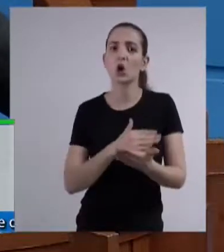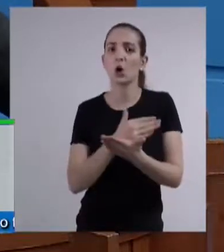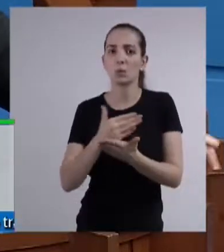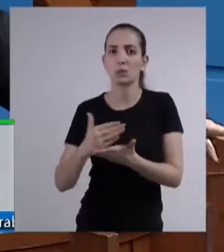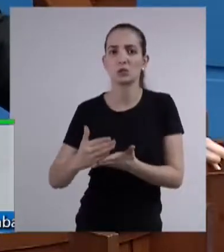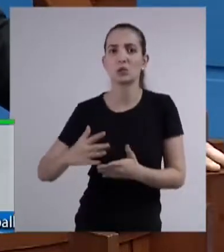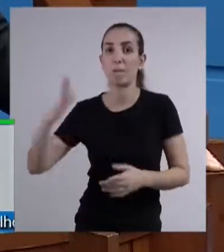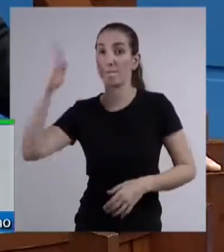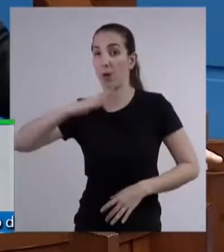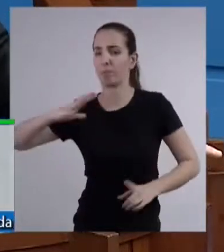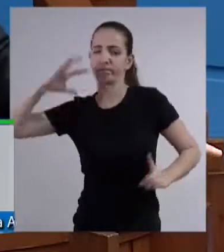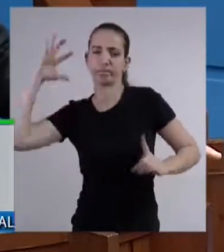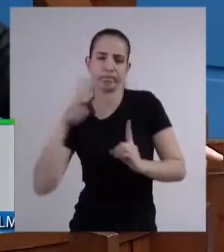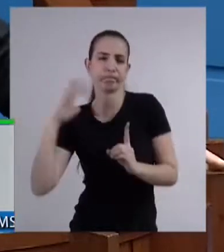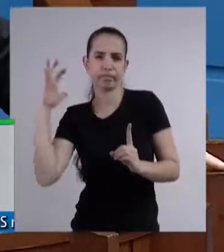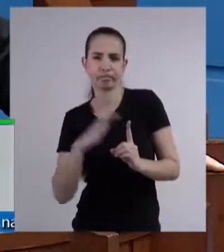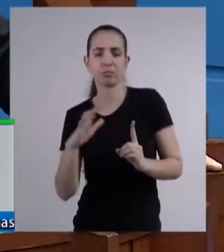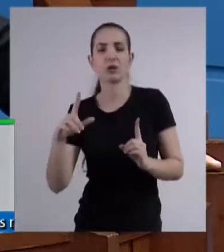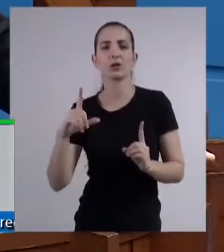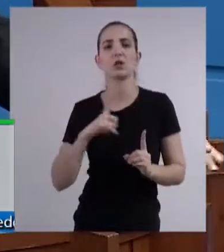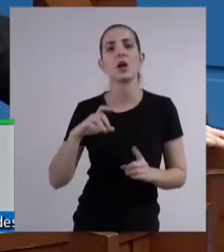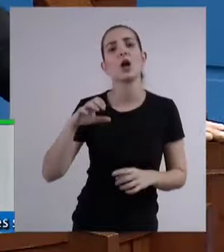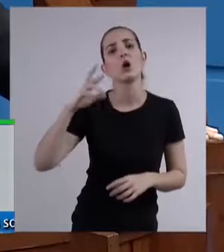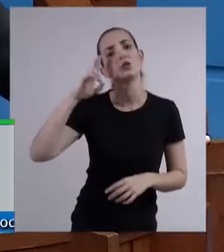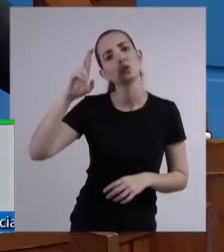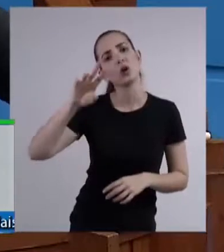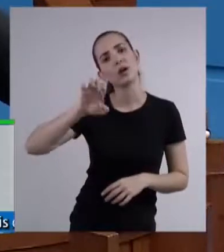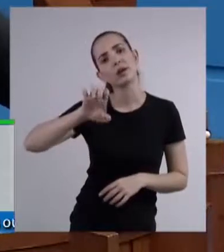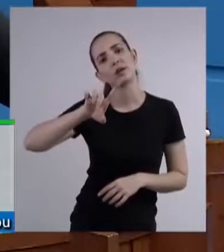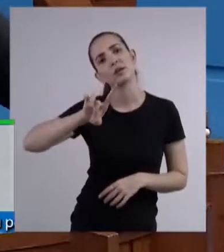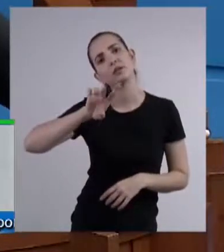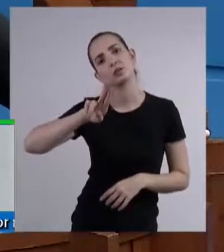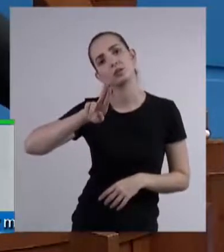do Eduardo Cunha, que liderou